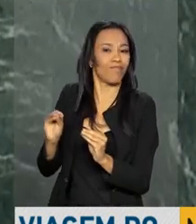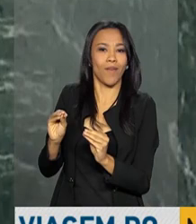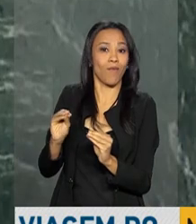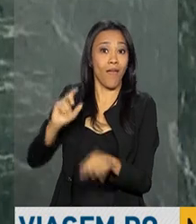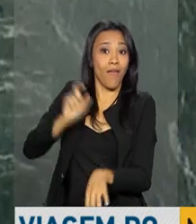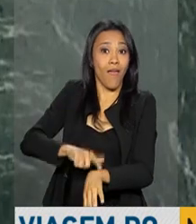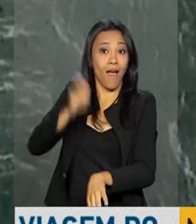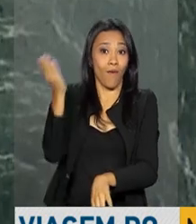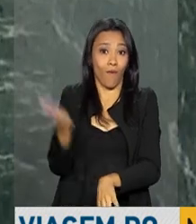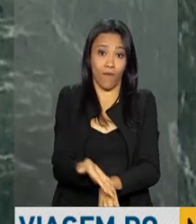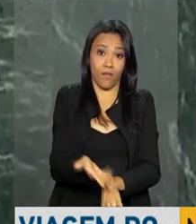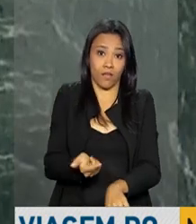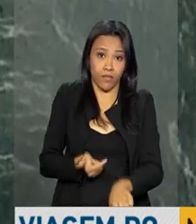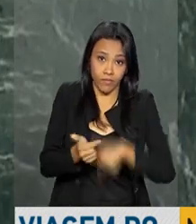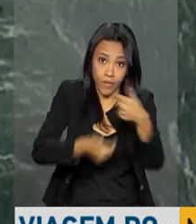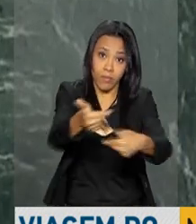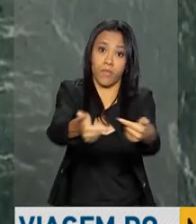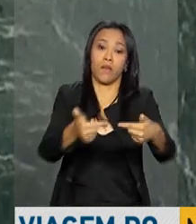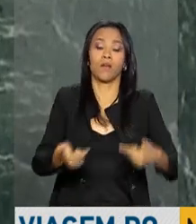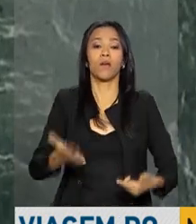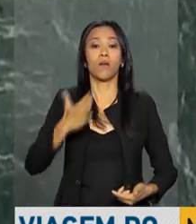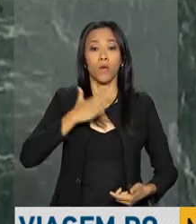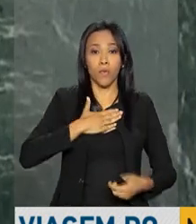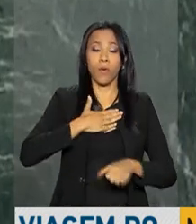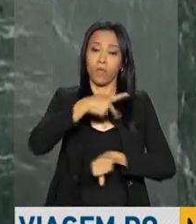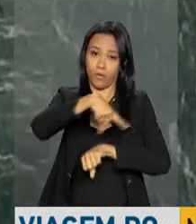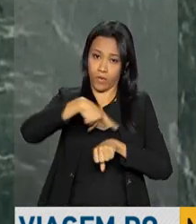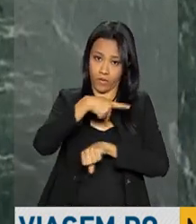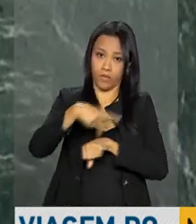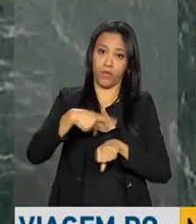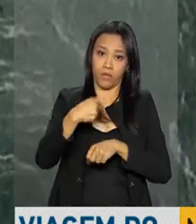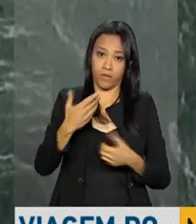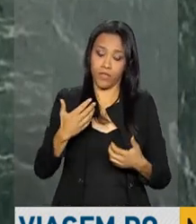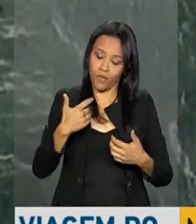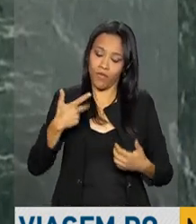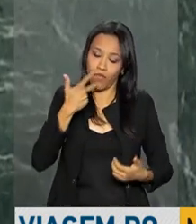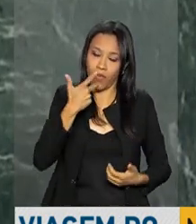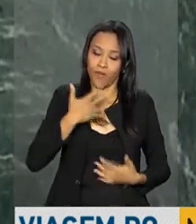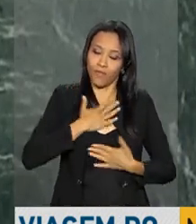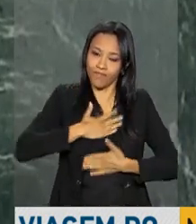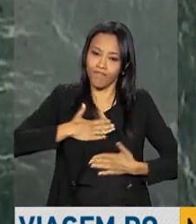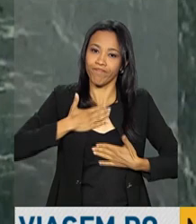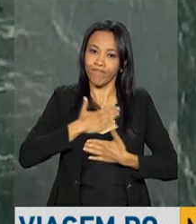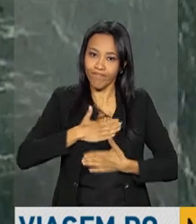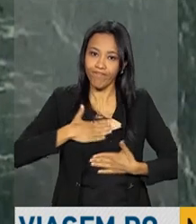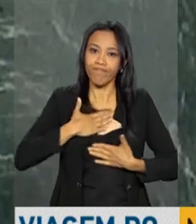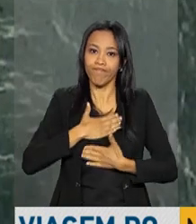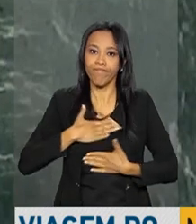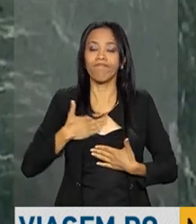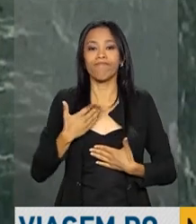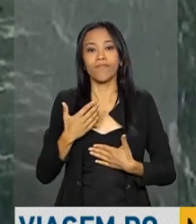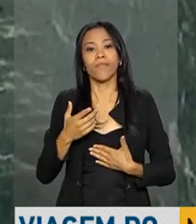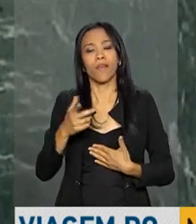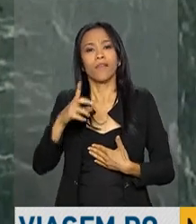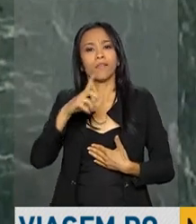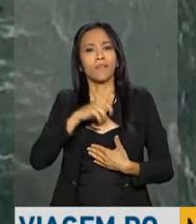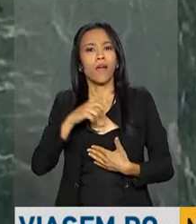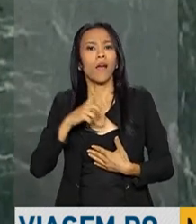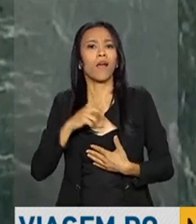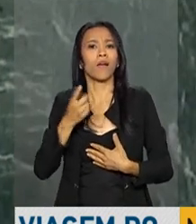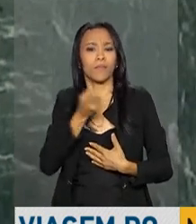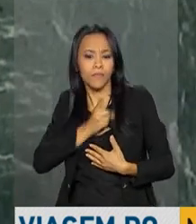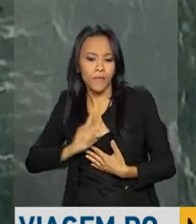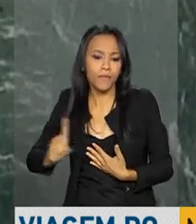já. Meu país, e é com satisfação que o digo, está na vanguarda do